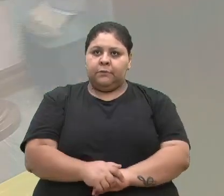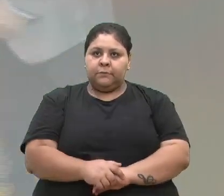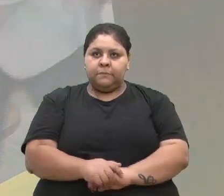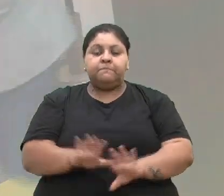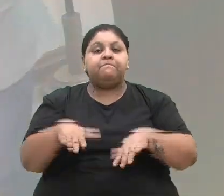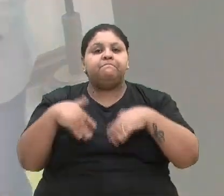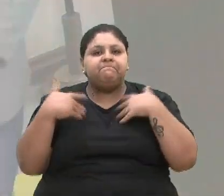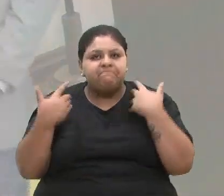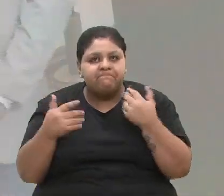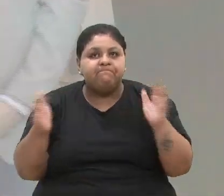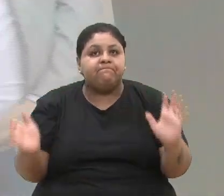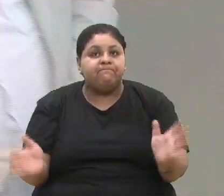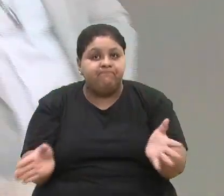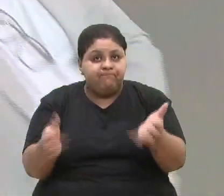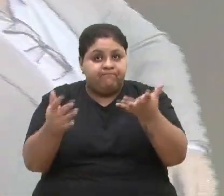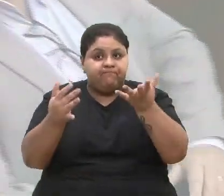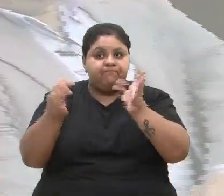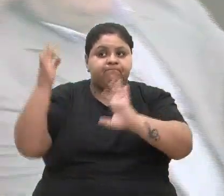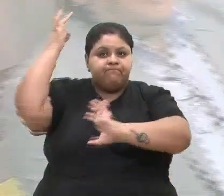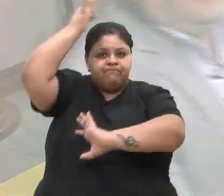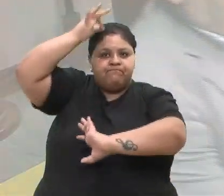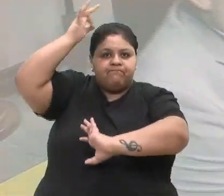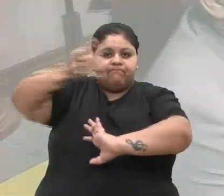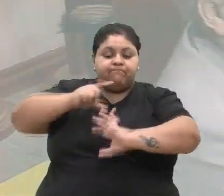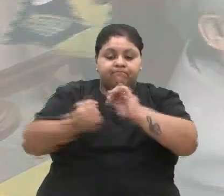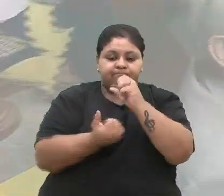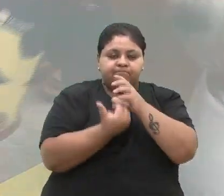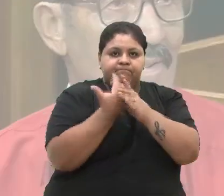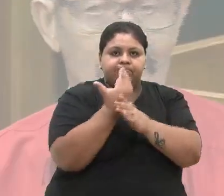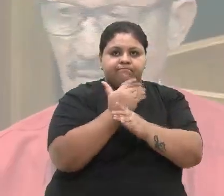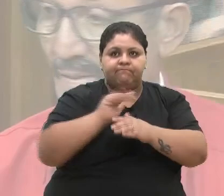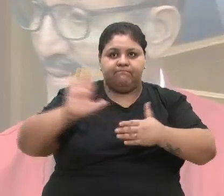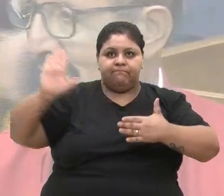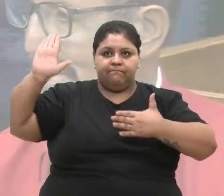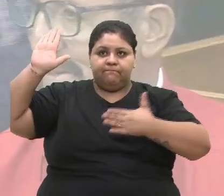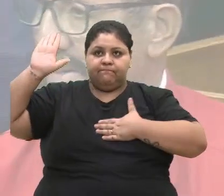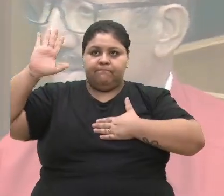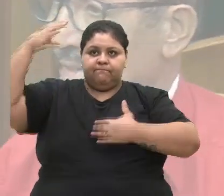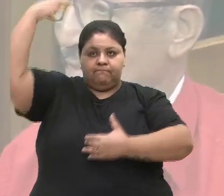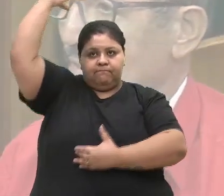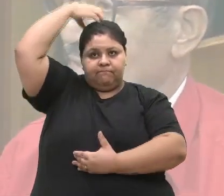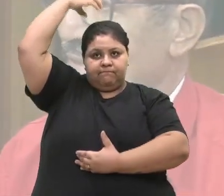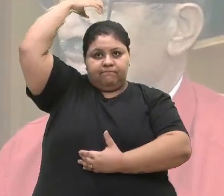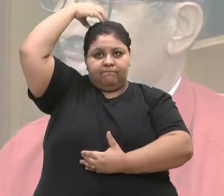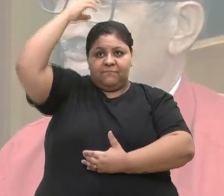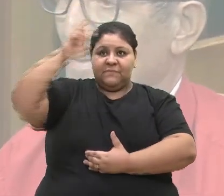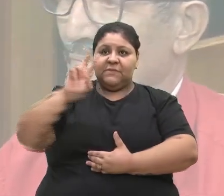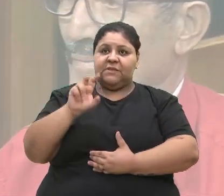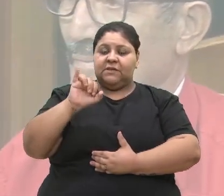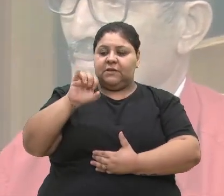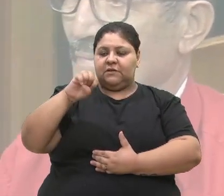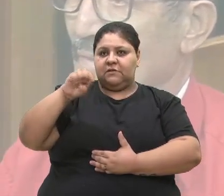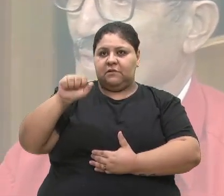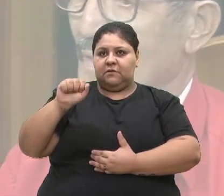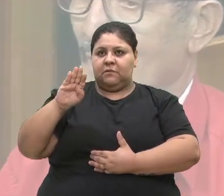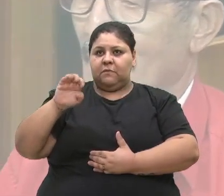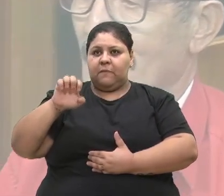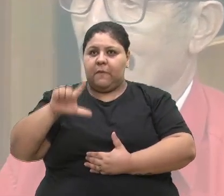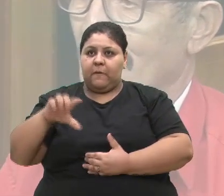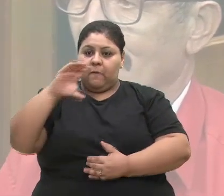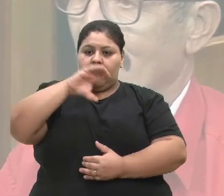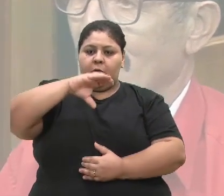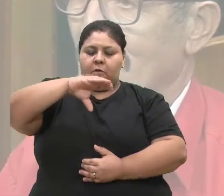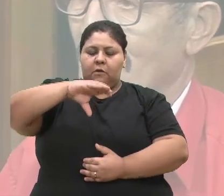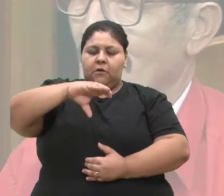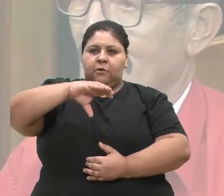Então, a festa do divino, ela teve origem na promessa que a rainha Isabel de Portugal fez ao Espírito Santo pedindo que